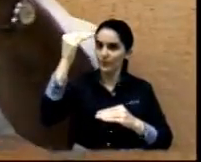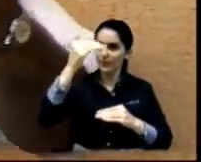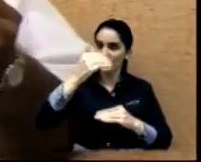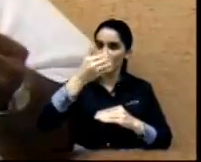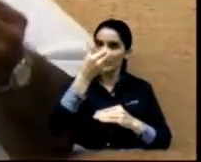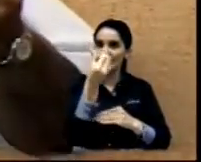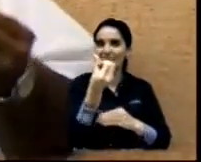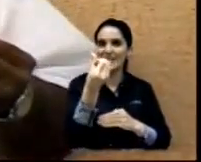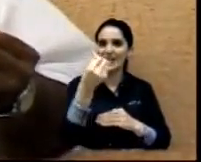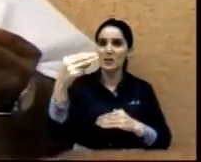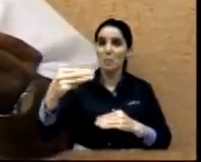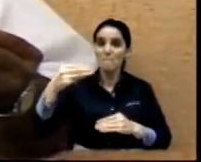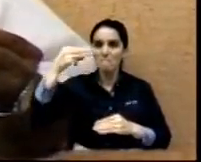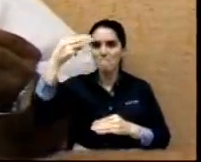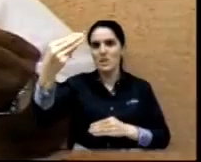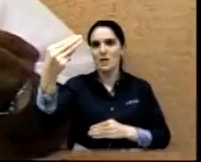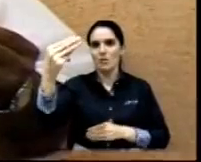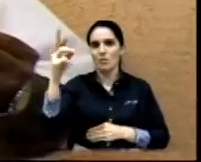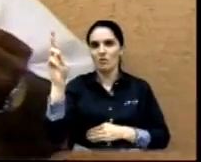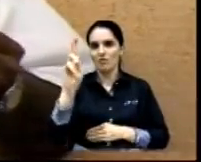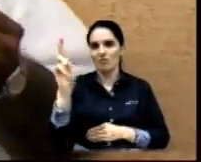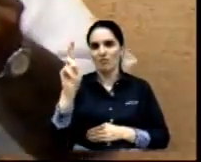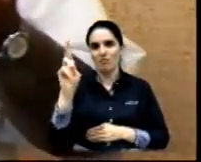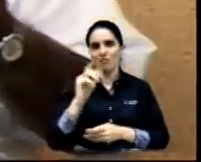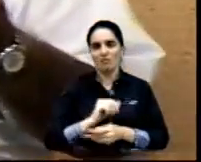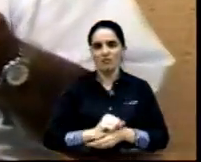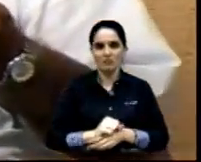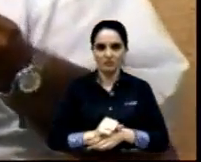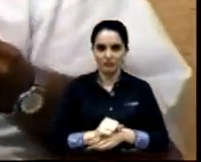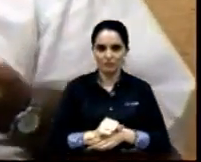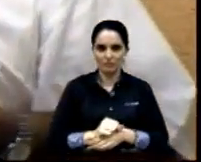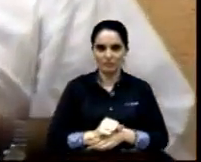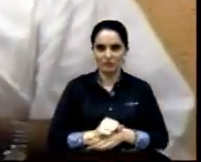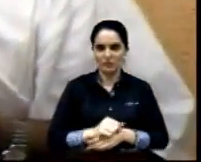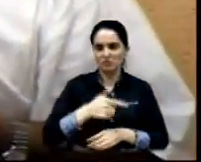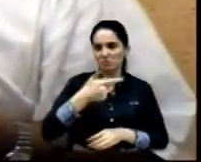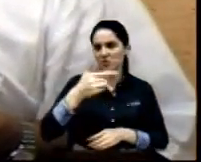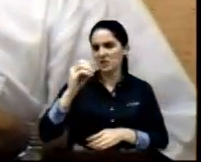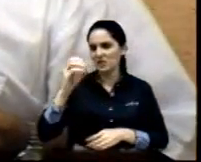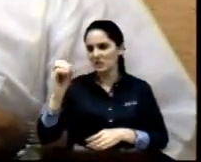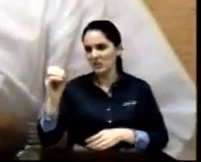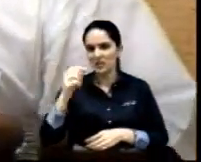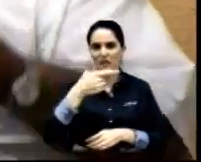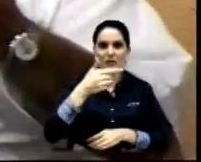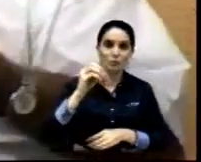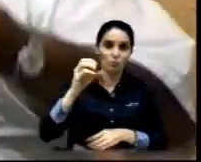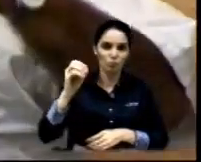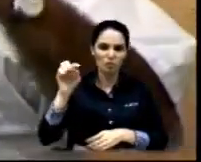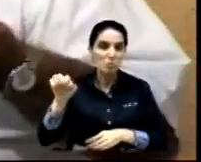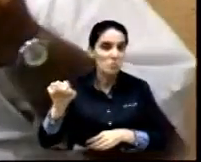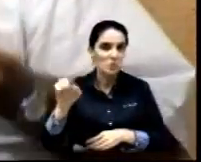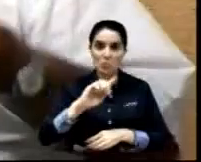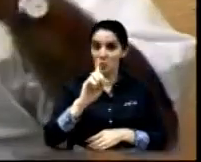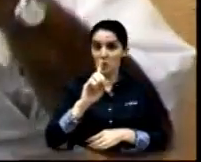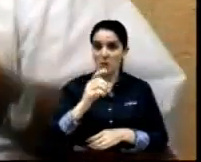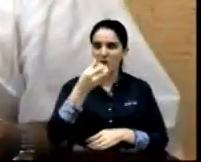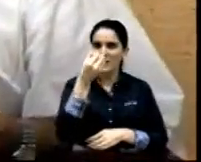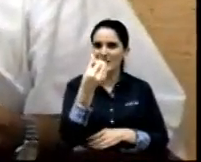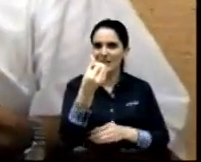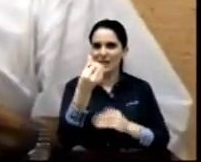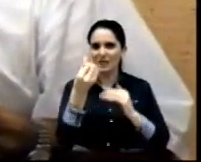6 milhões de reais. Nós não estamos falando de um encarecimento de 100, 200 mil reais. São 6 milhões